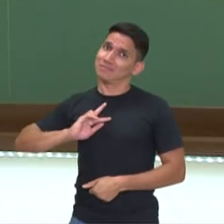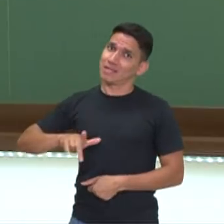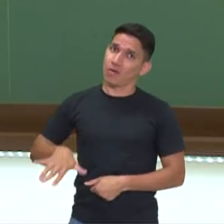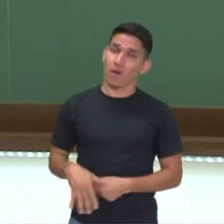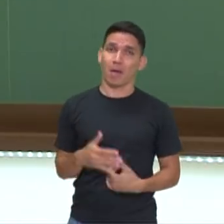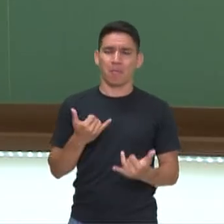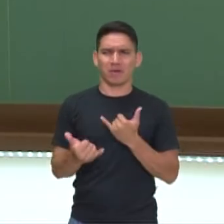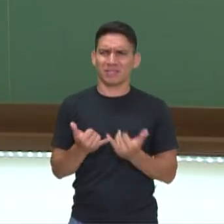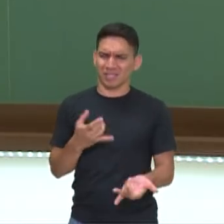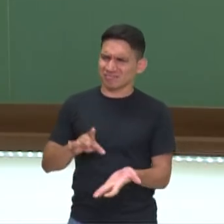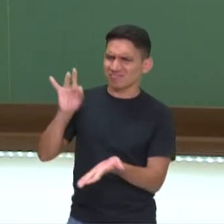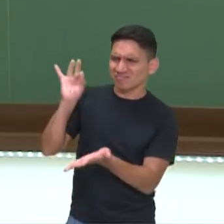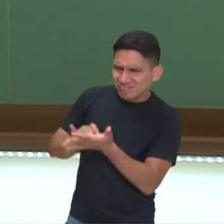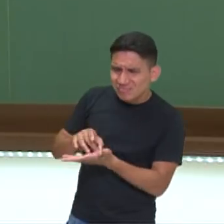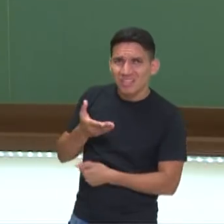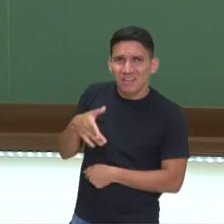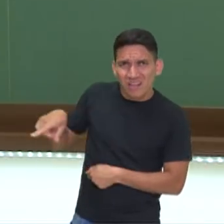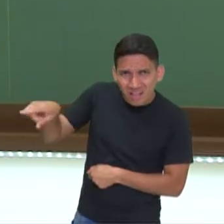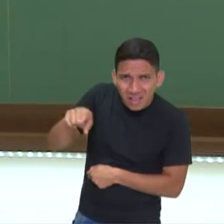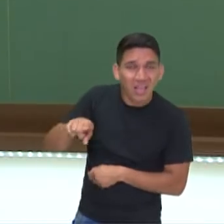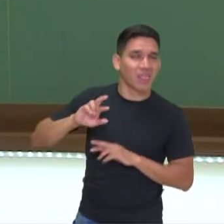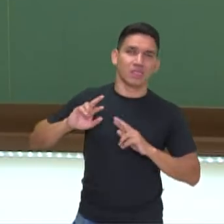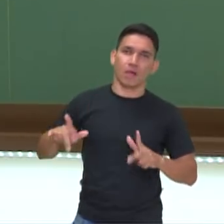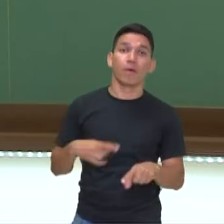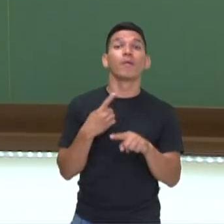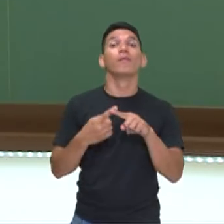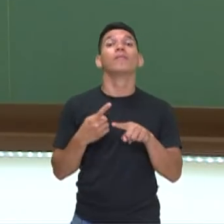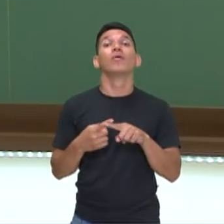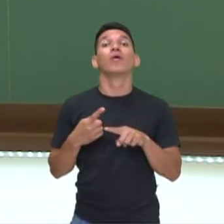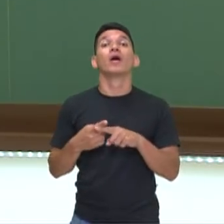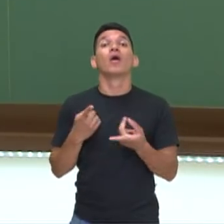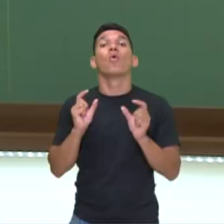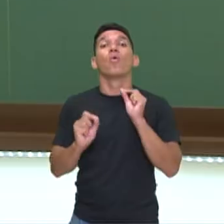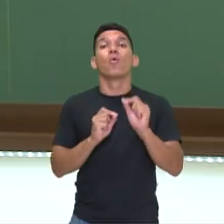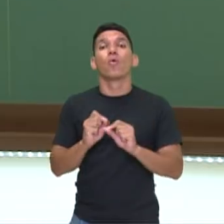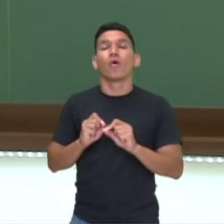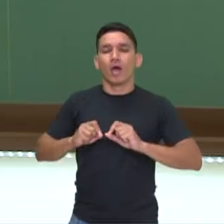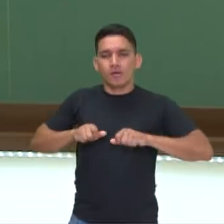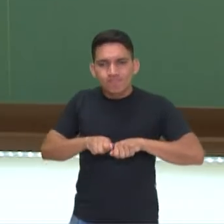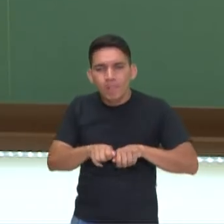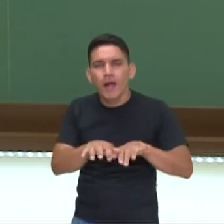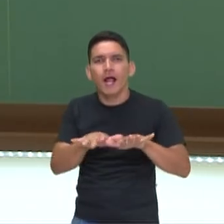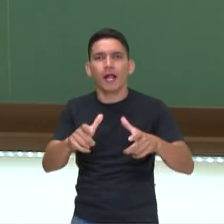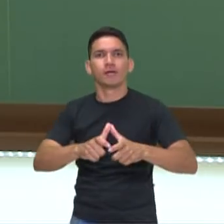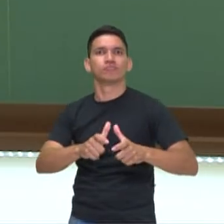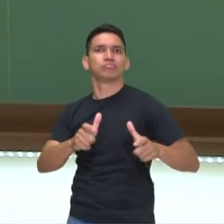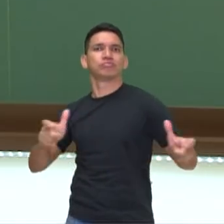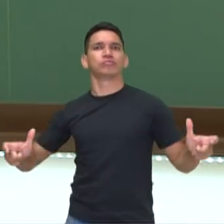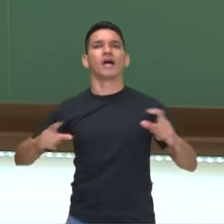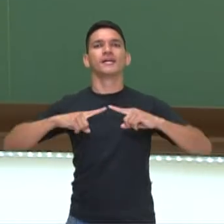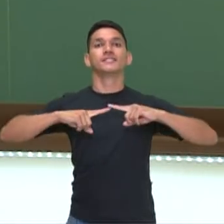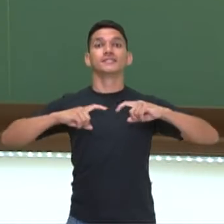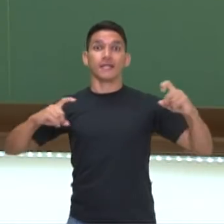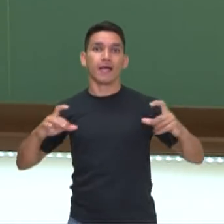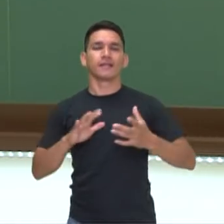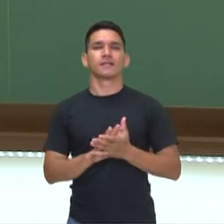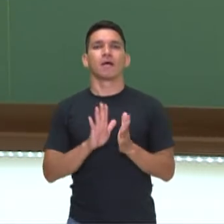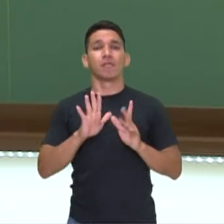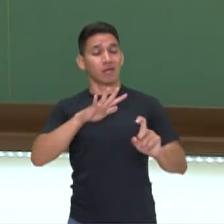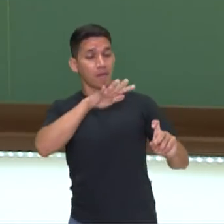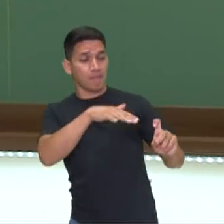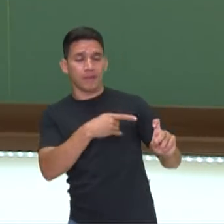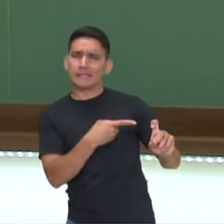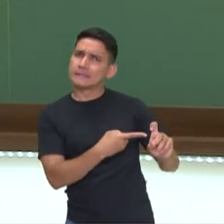realidade concreta. Tudo isso por conta do advento da ciência moderna. Então o mito foi relegado a um plano onde ele